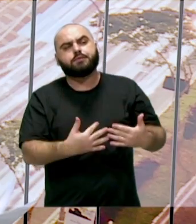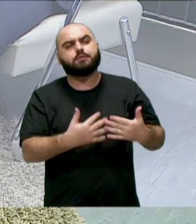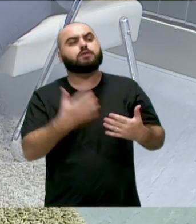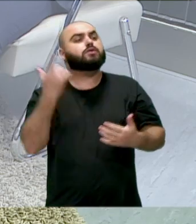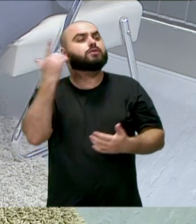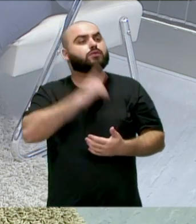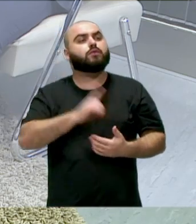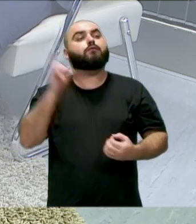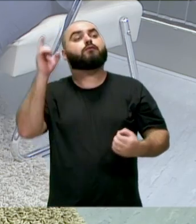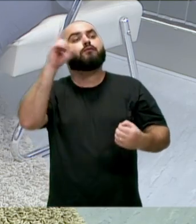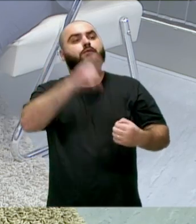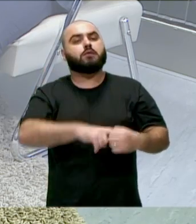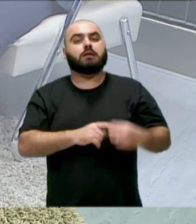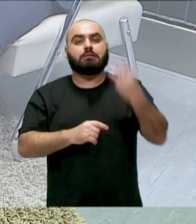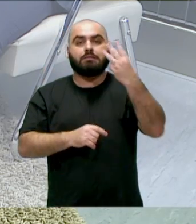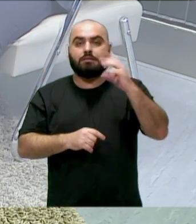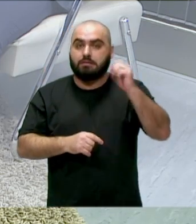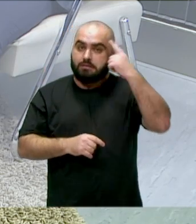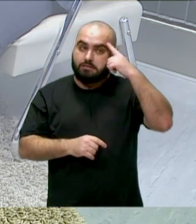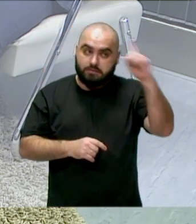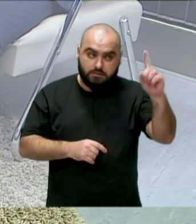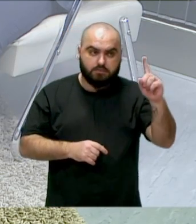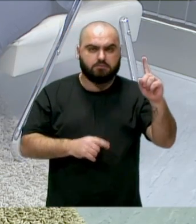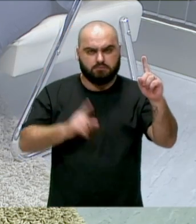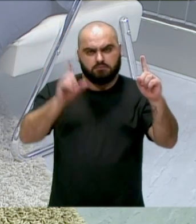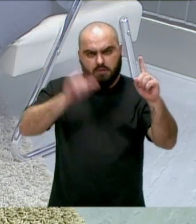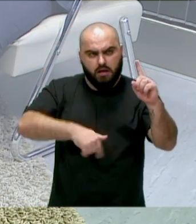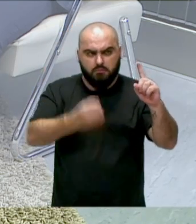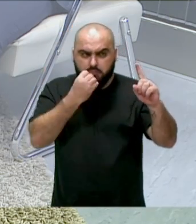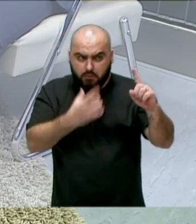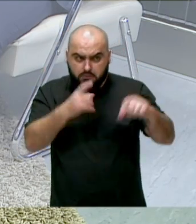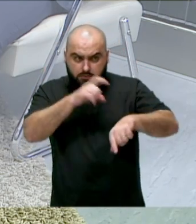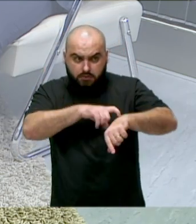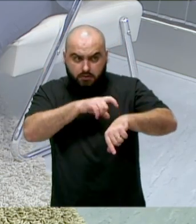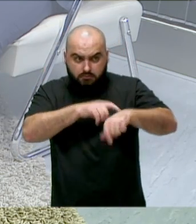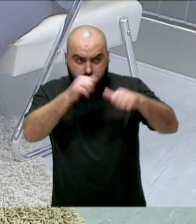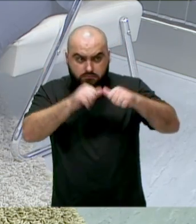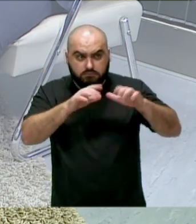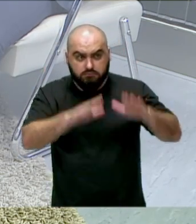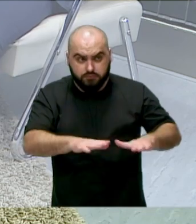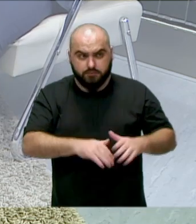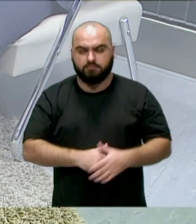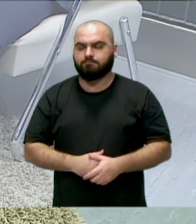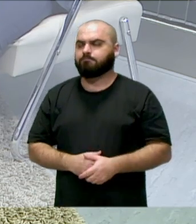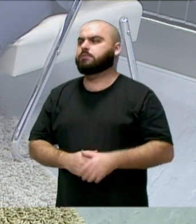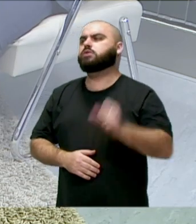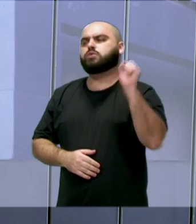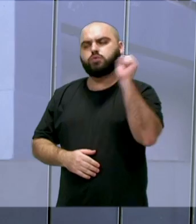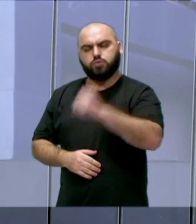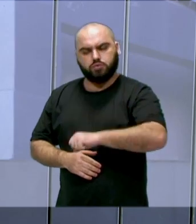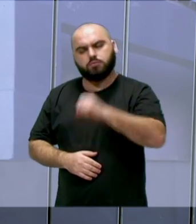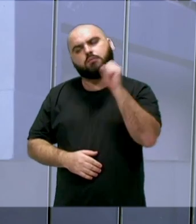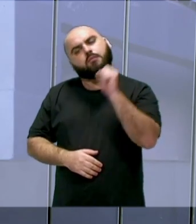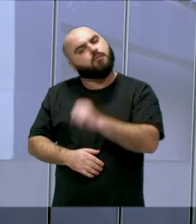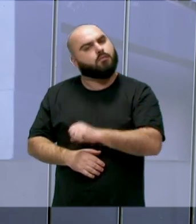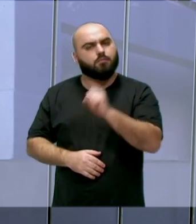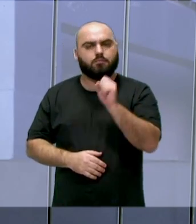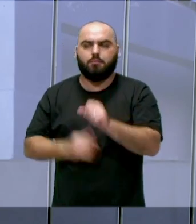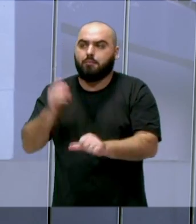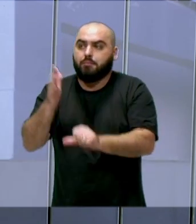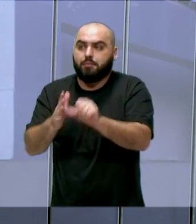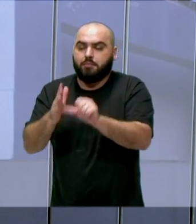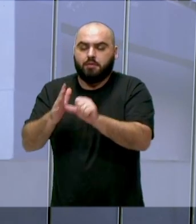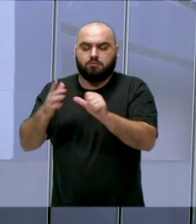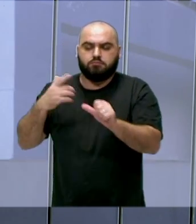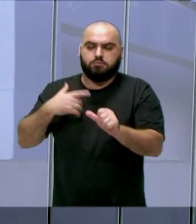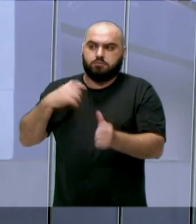por 30 dias? Vale a pena esse período curto? Vale muito a pena, Maurício. Primeiro, foi uma grata